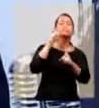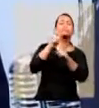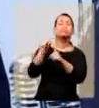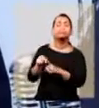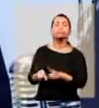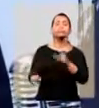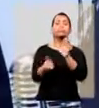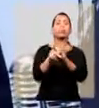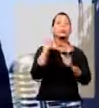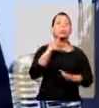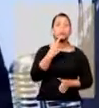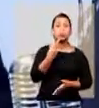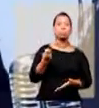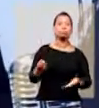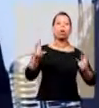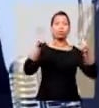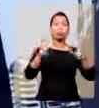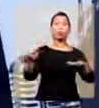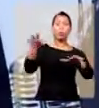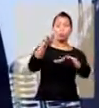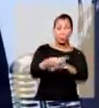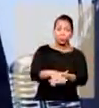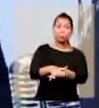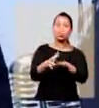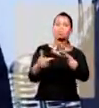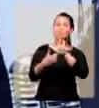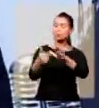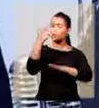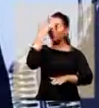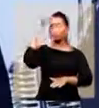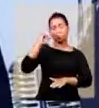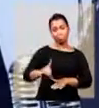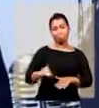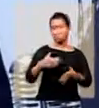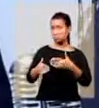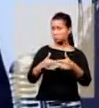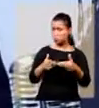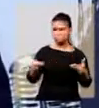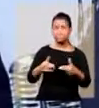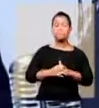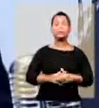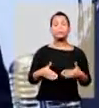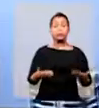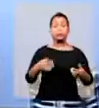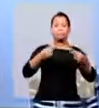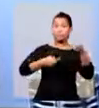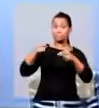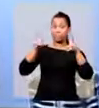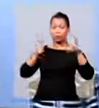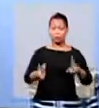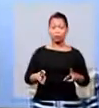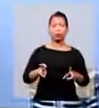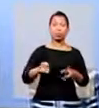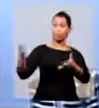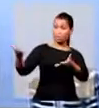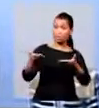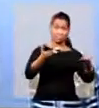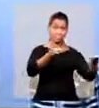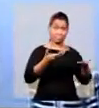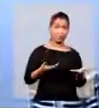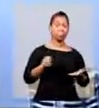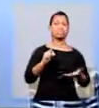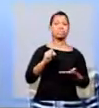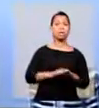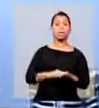com algum tipo de deficiência. Para debater esse assunto, recebemos em nosso estúdio o Paulo César dos Santos, o Jatobá, ele